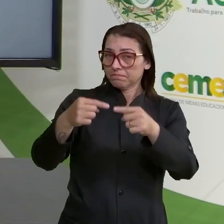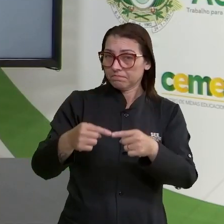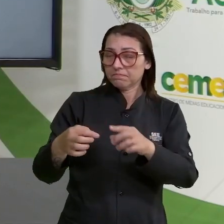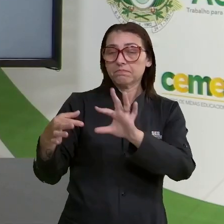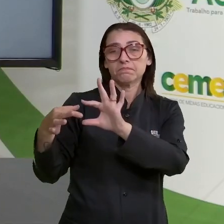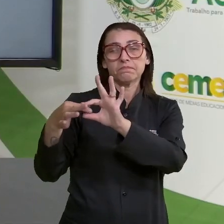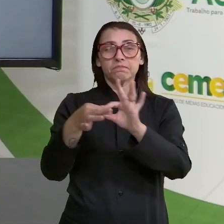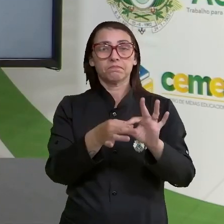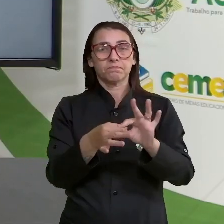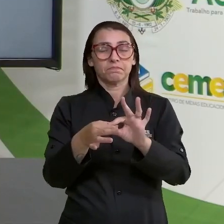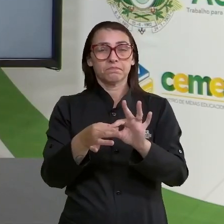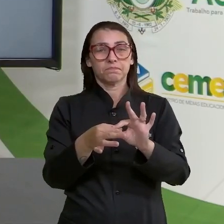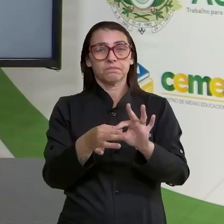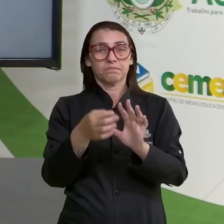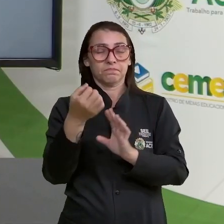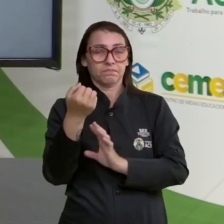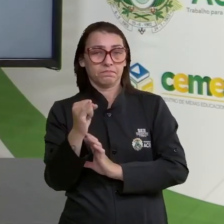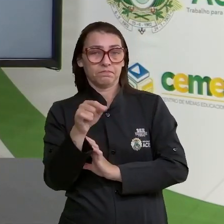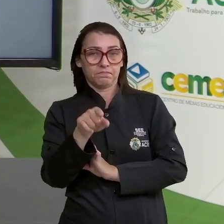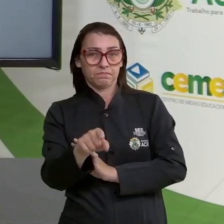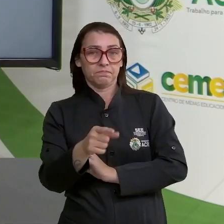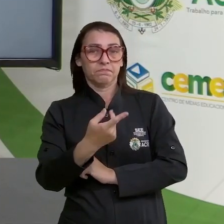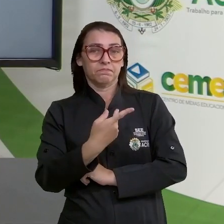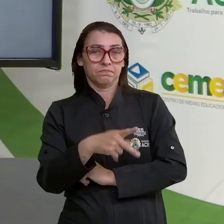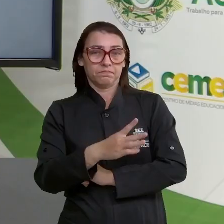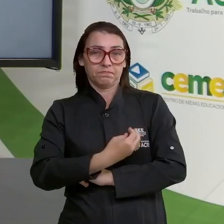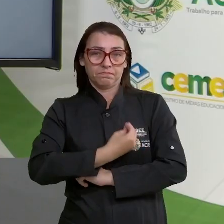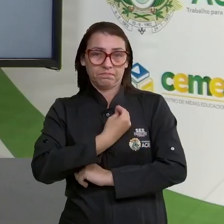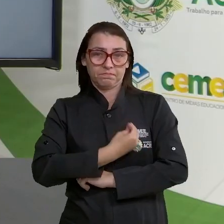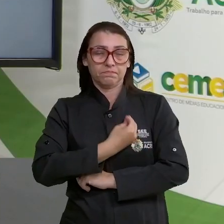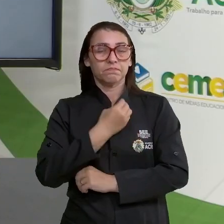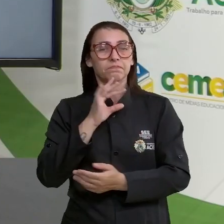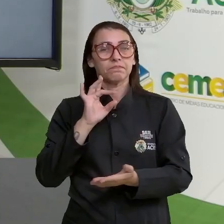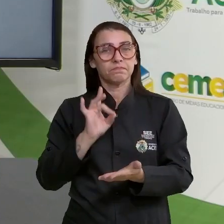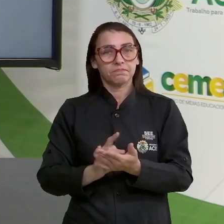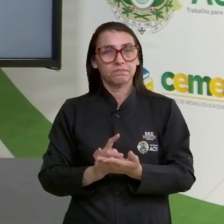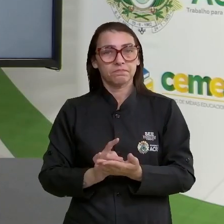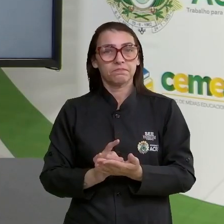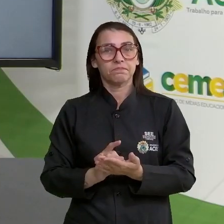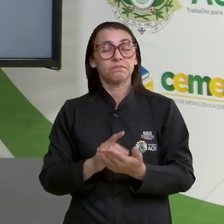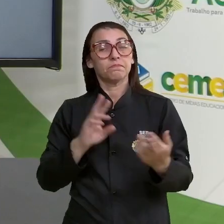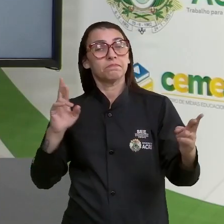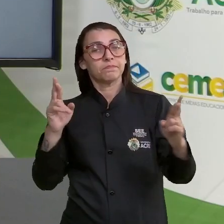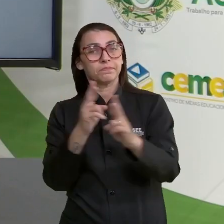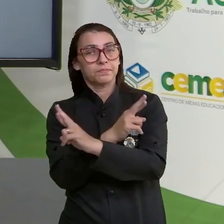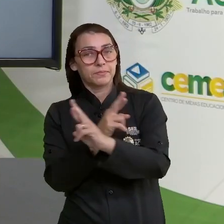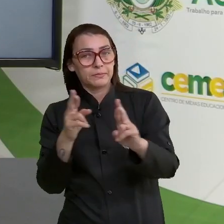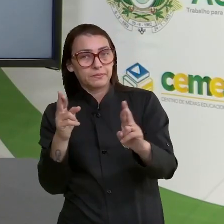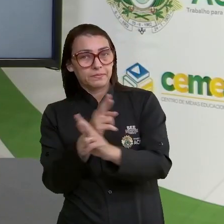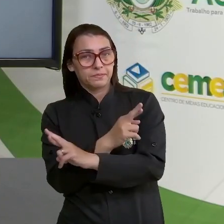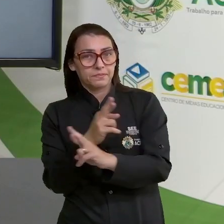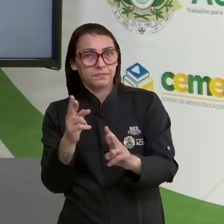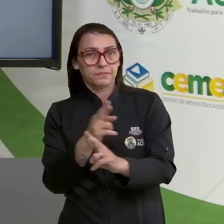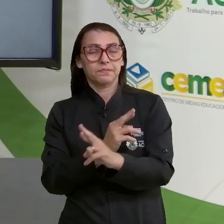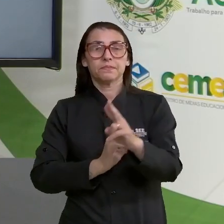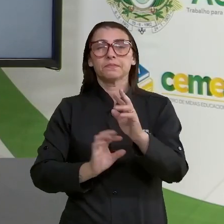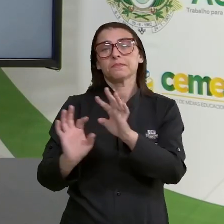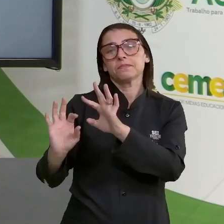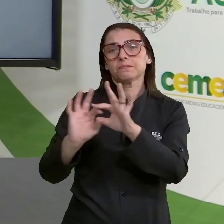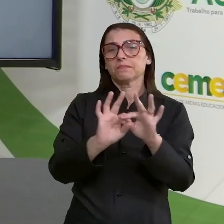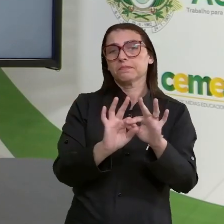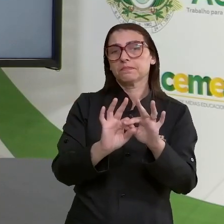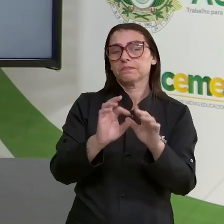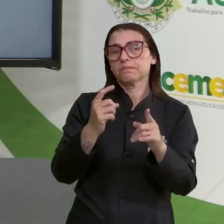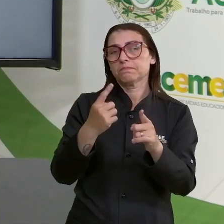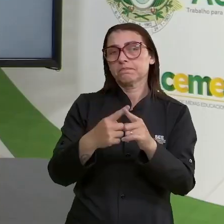né, se a sua vida realmente está se relacionando com esse contexto, porque nem